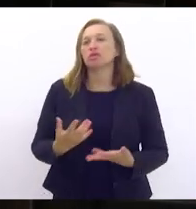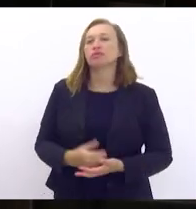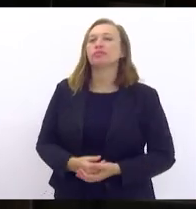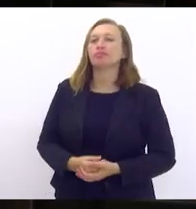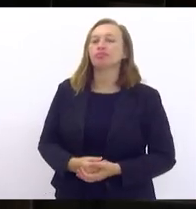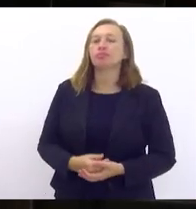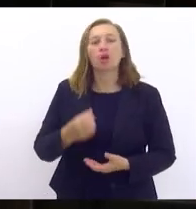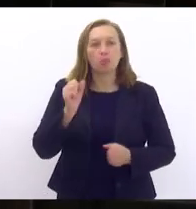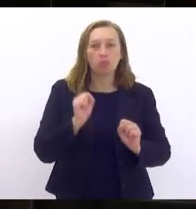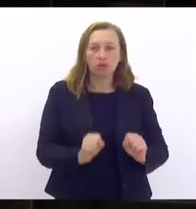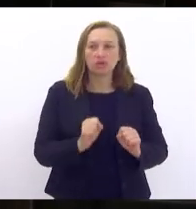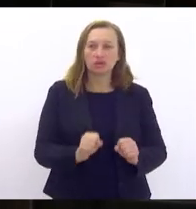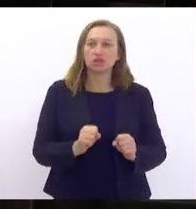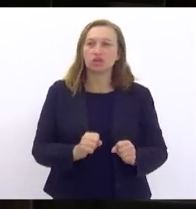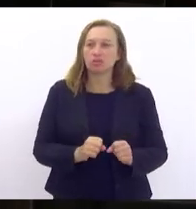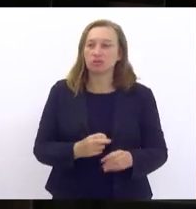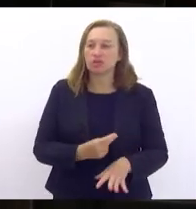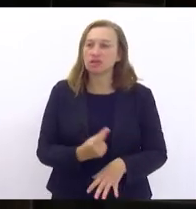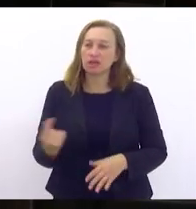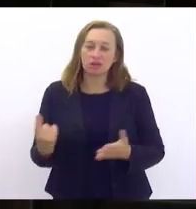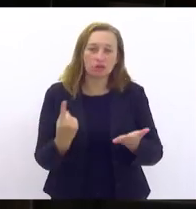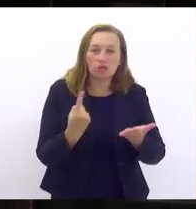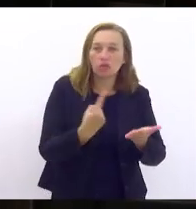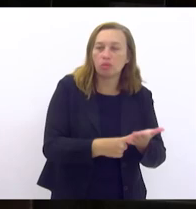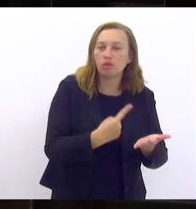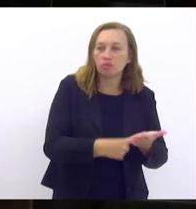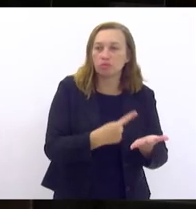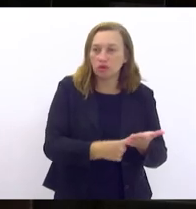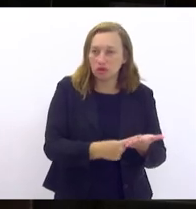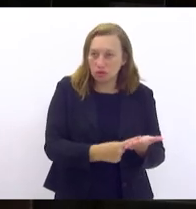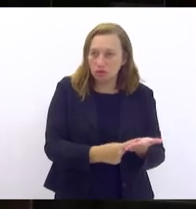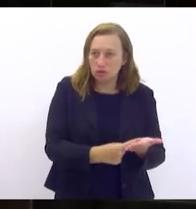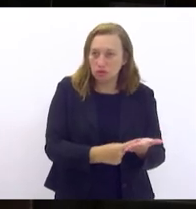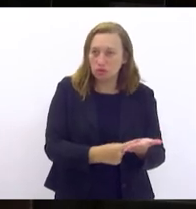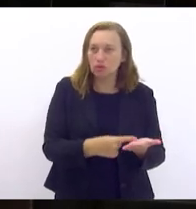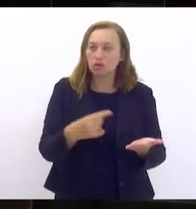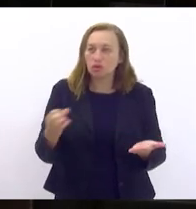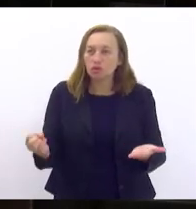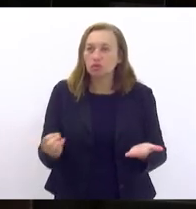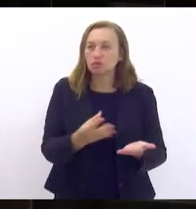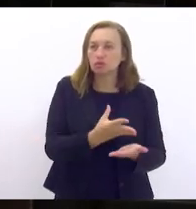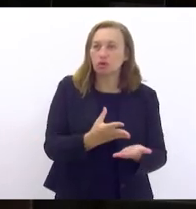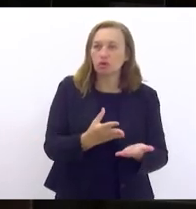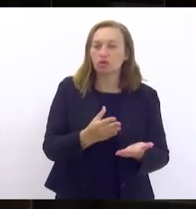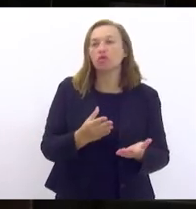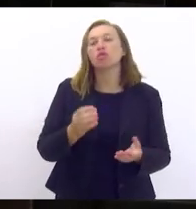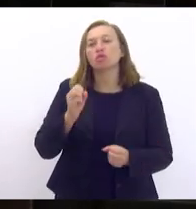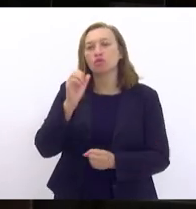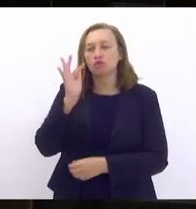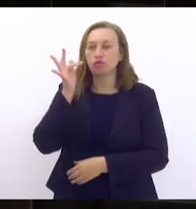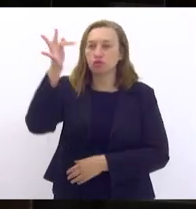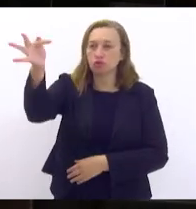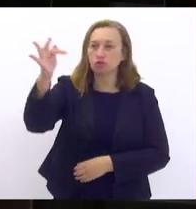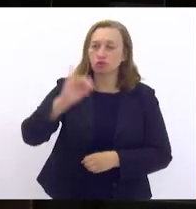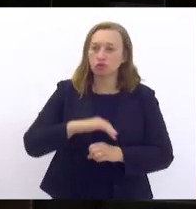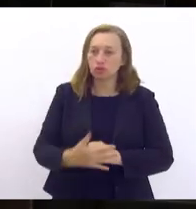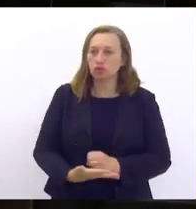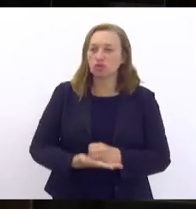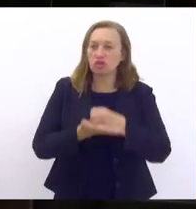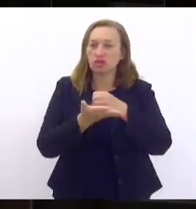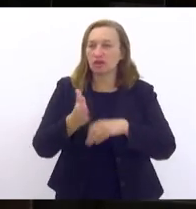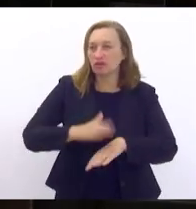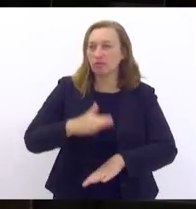que possamos sair daqui com compromisso renovado de agir em prol de um futuro mais sustentável onde o plástico não